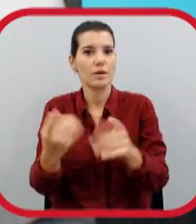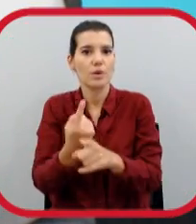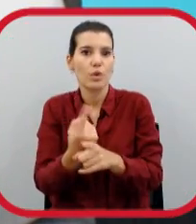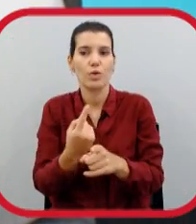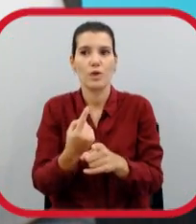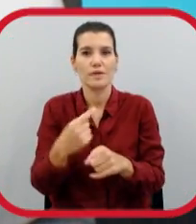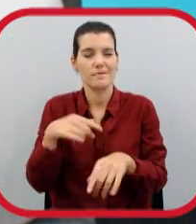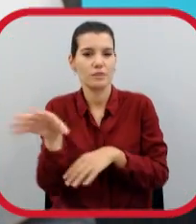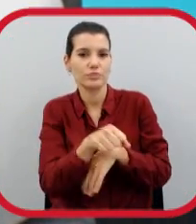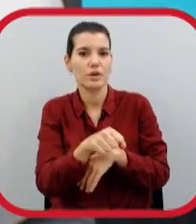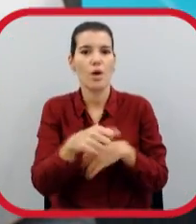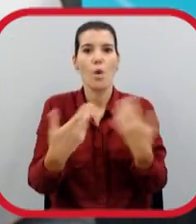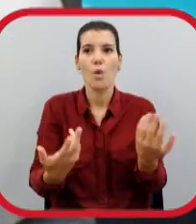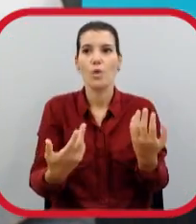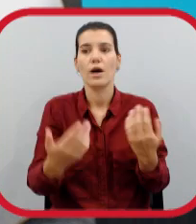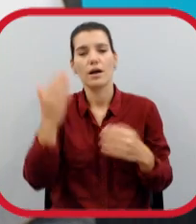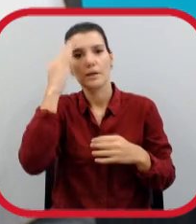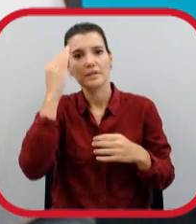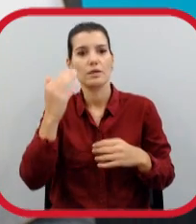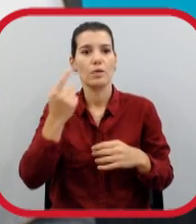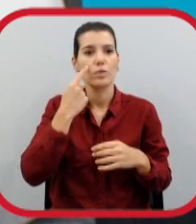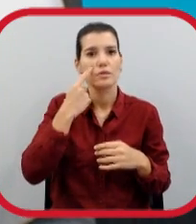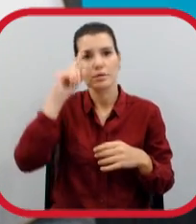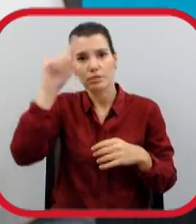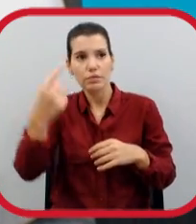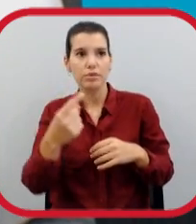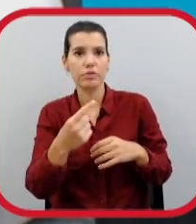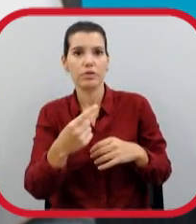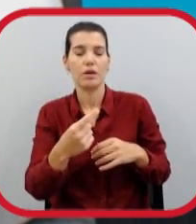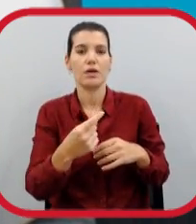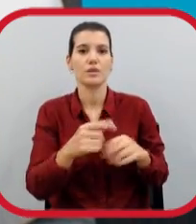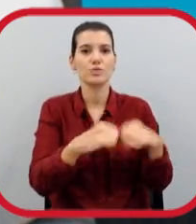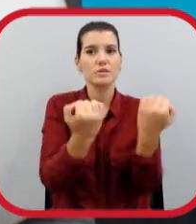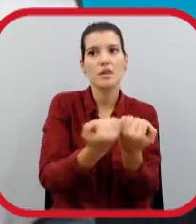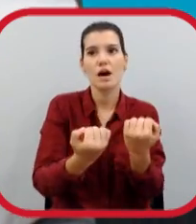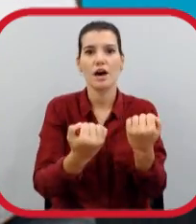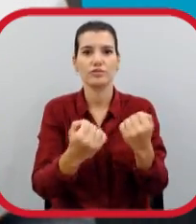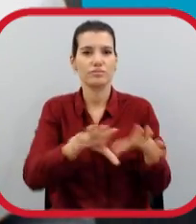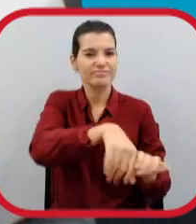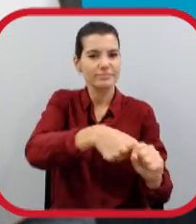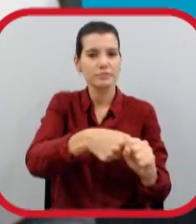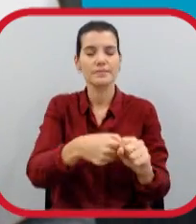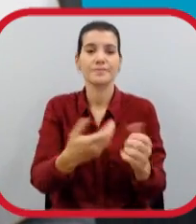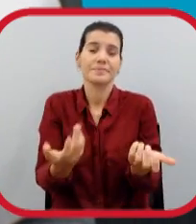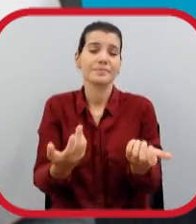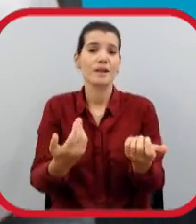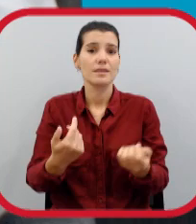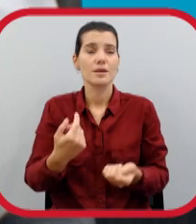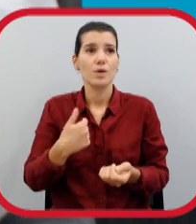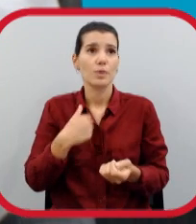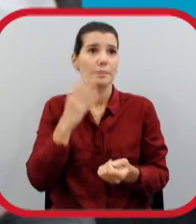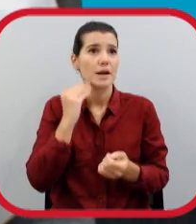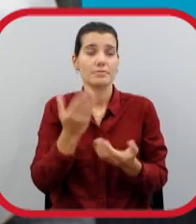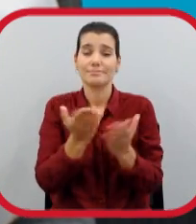conhecimento industrial ou destruir a capacidade de conhecimento existente e residente nas sociedades.